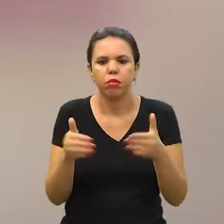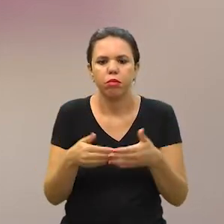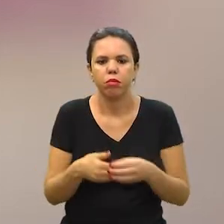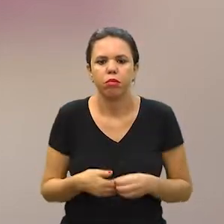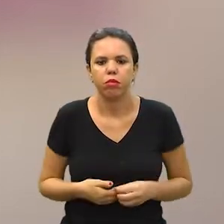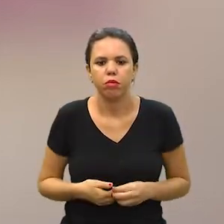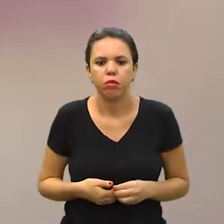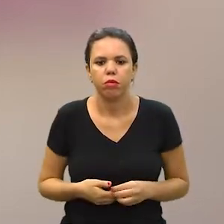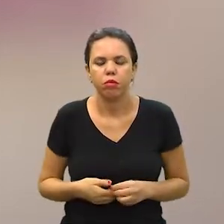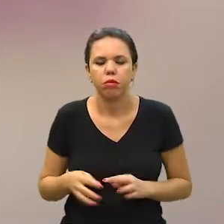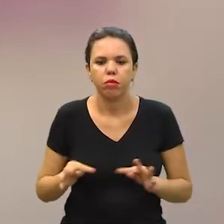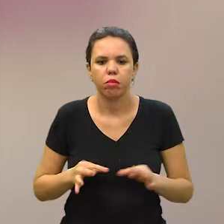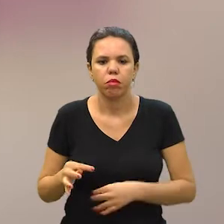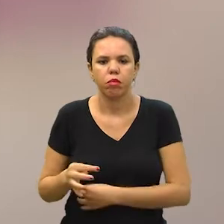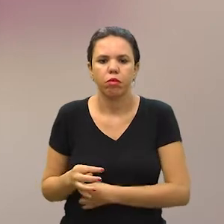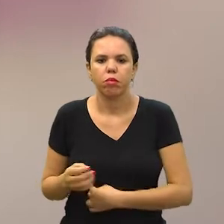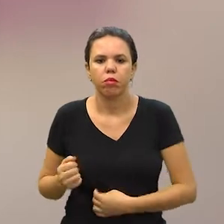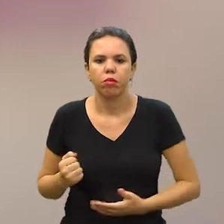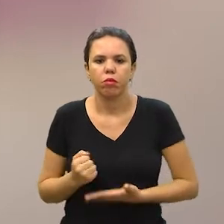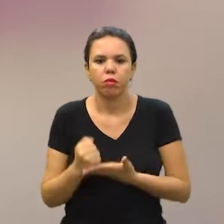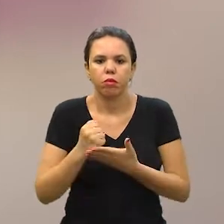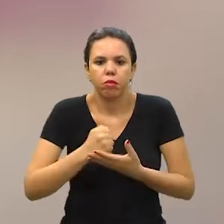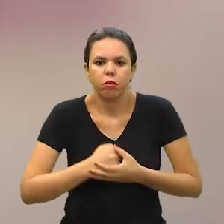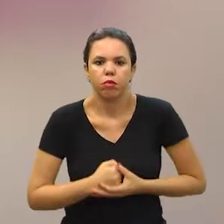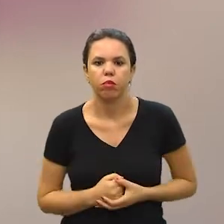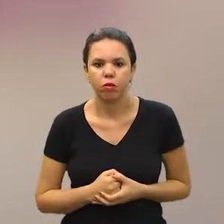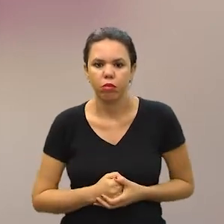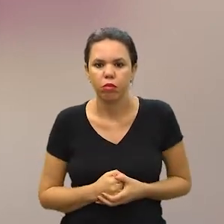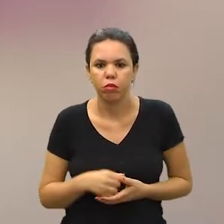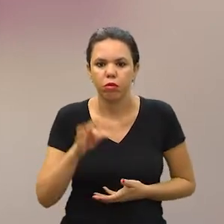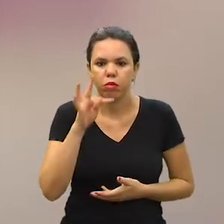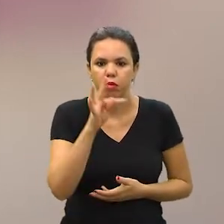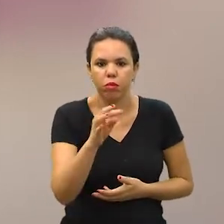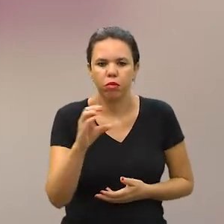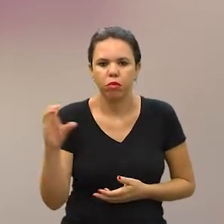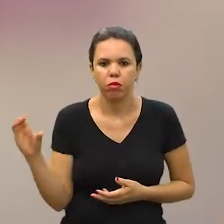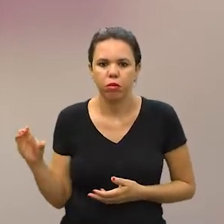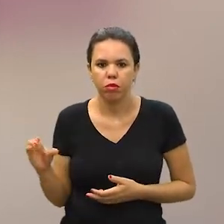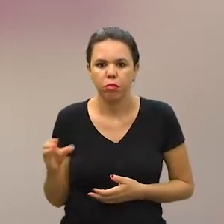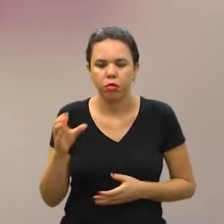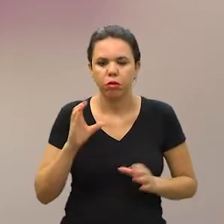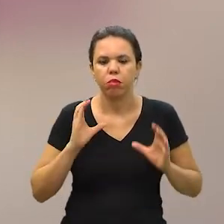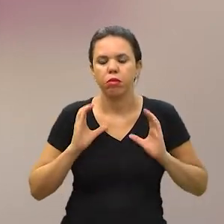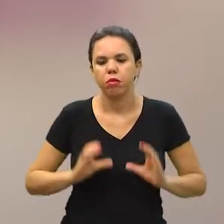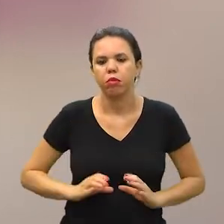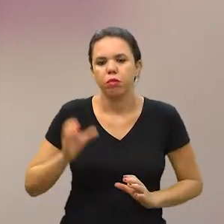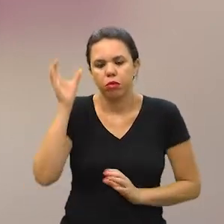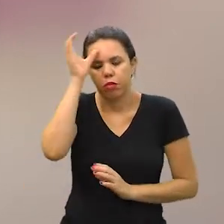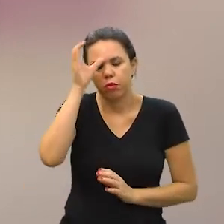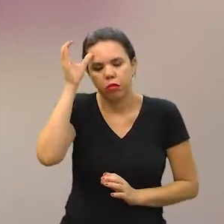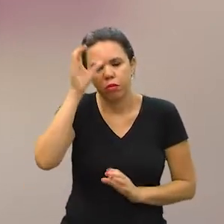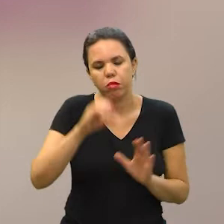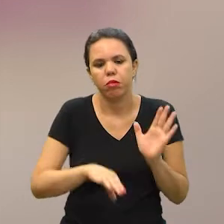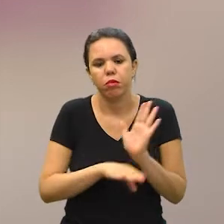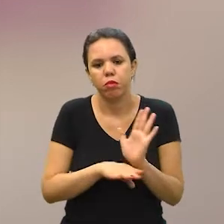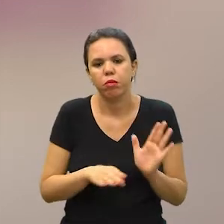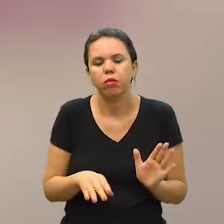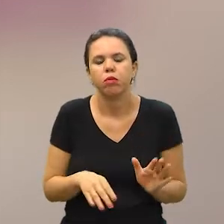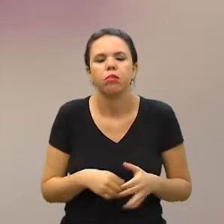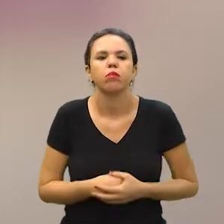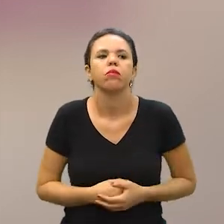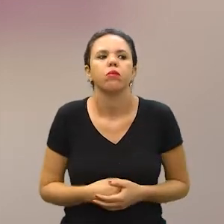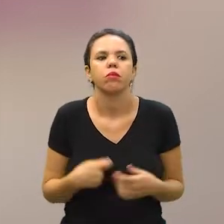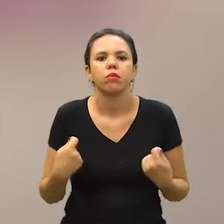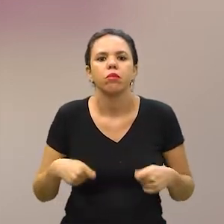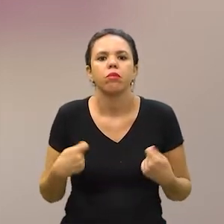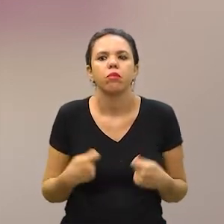né? Então, a terapia ajuda muito, né? A gente fala muito sobre o TCC, que é a cognitivo-comportamental, que ajuda, e muitas